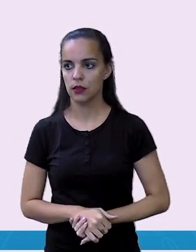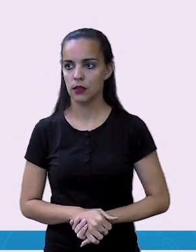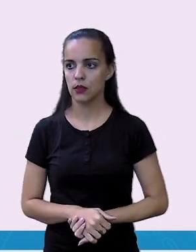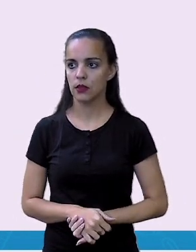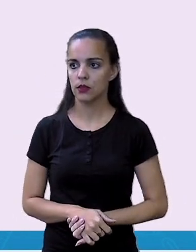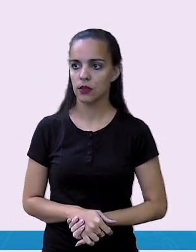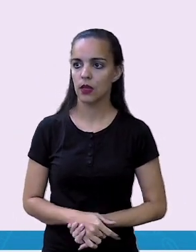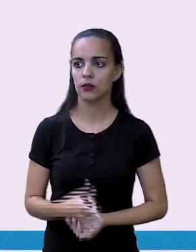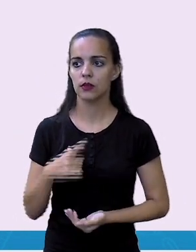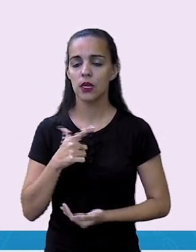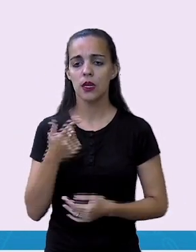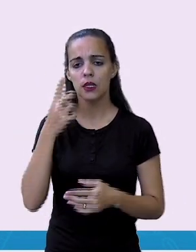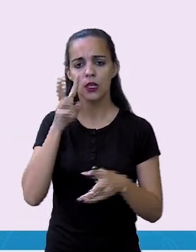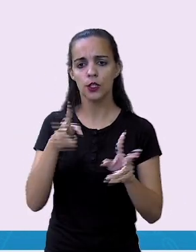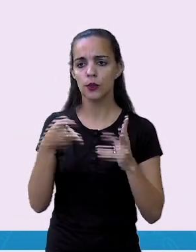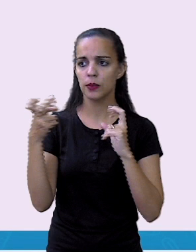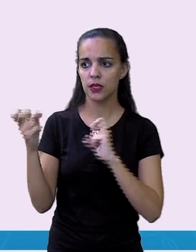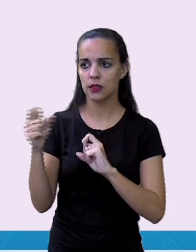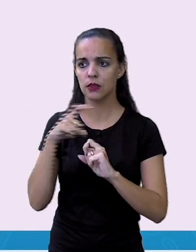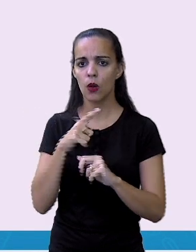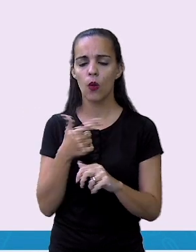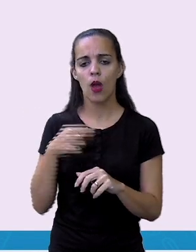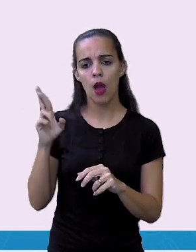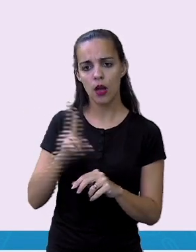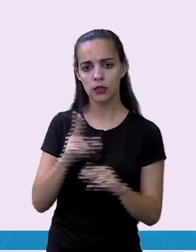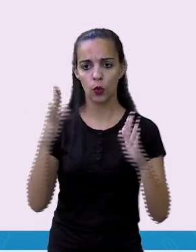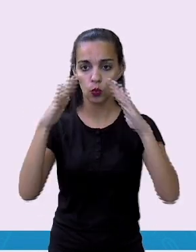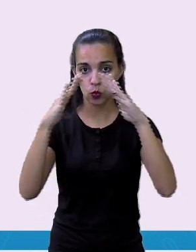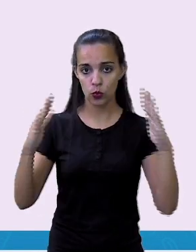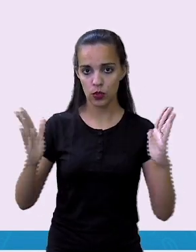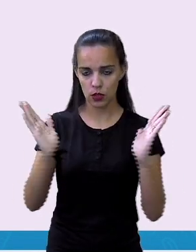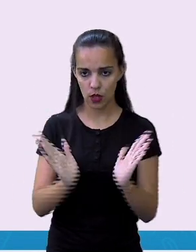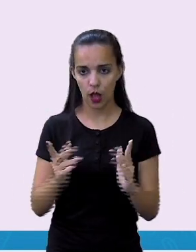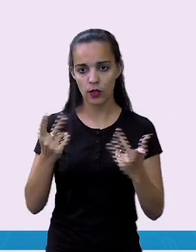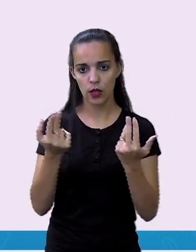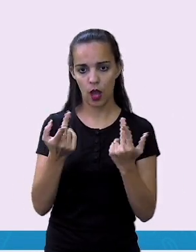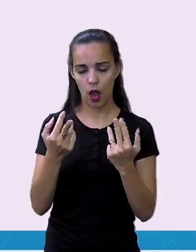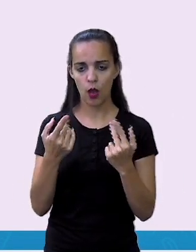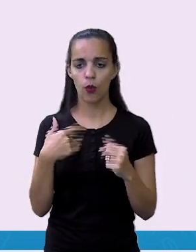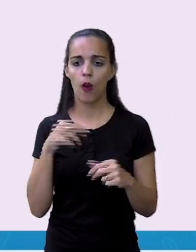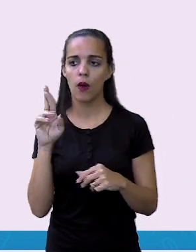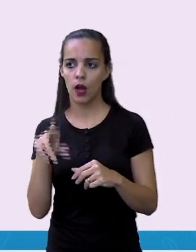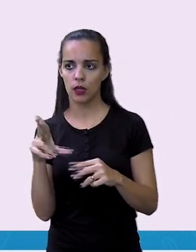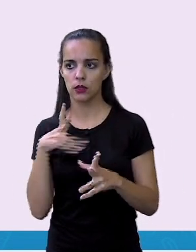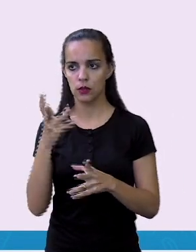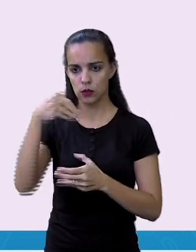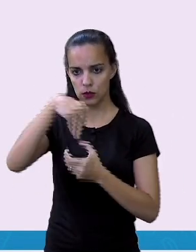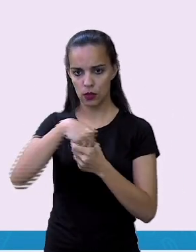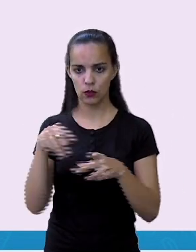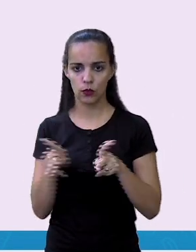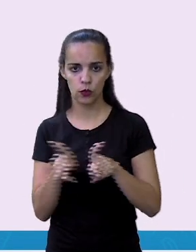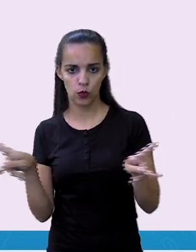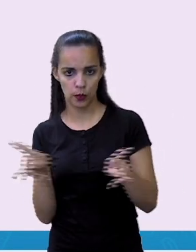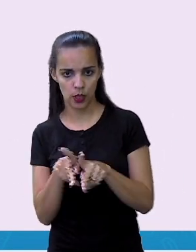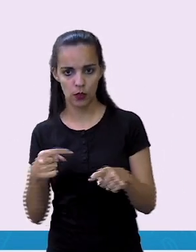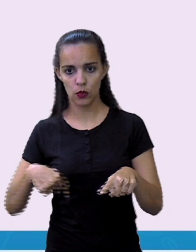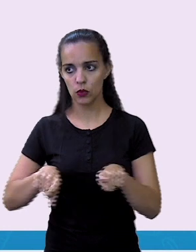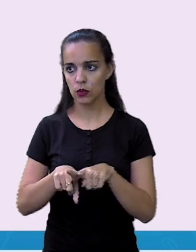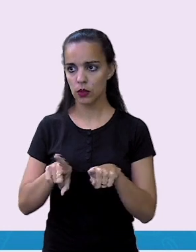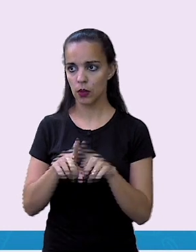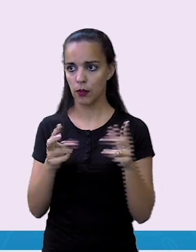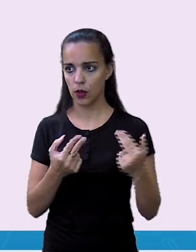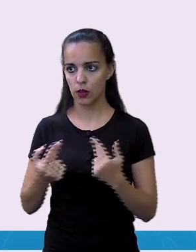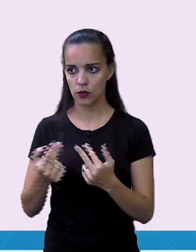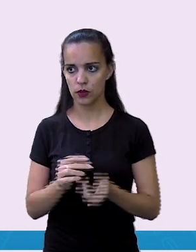entre a medida dos lados é igual à razão entre a medida dos perímetros.